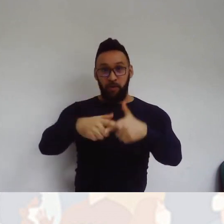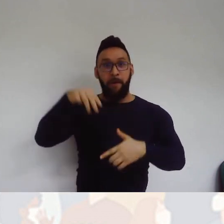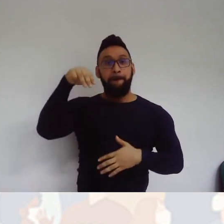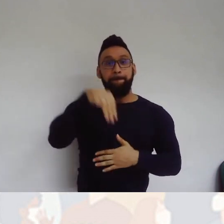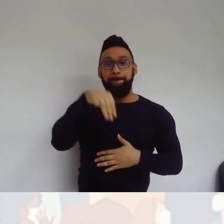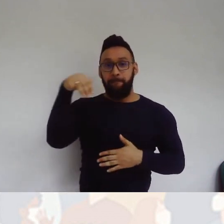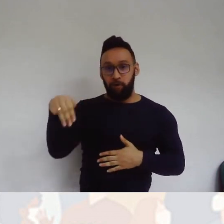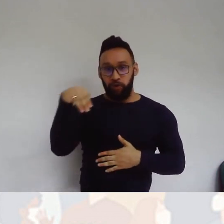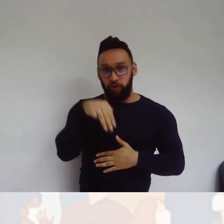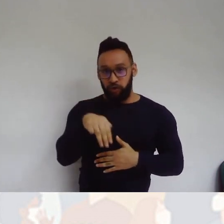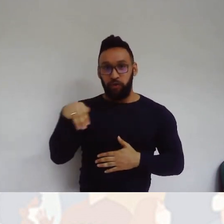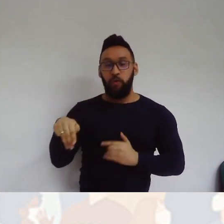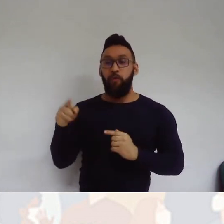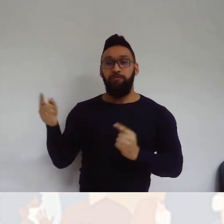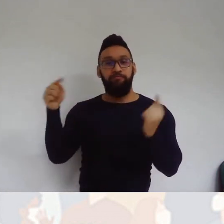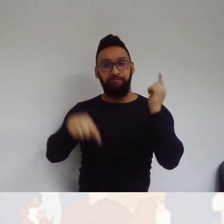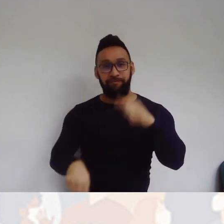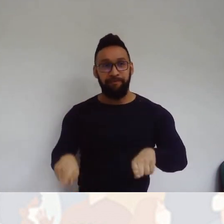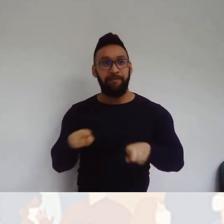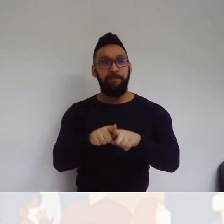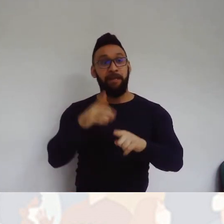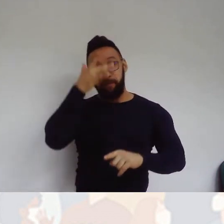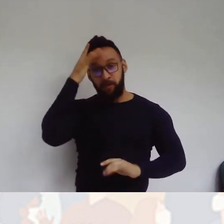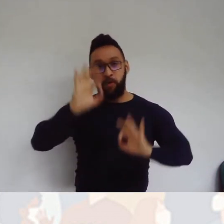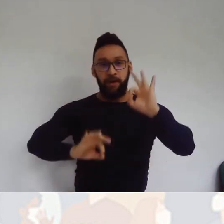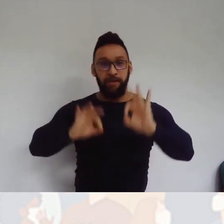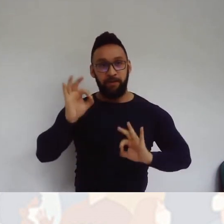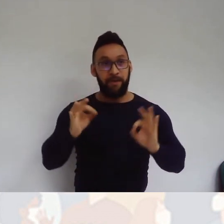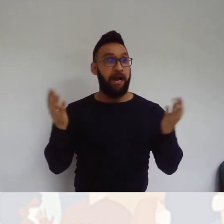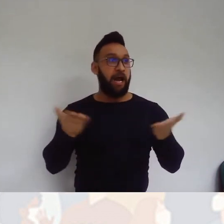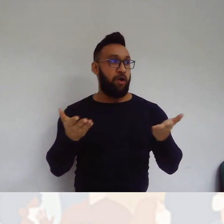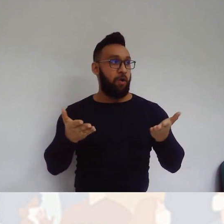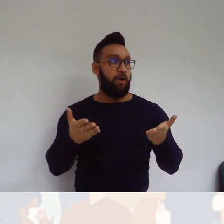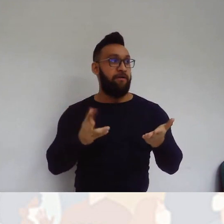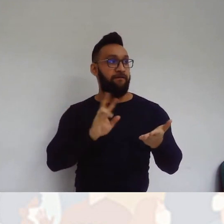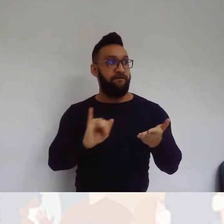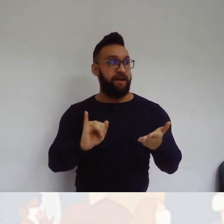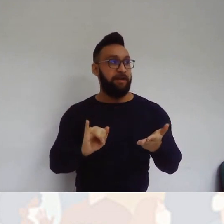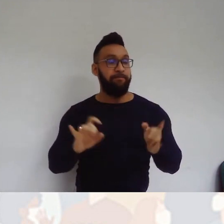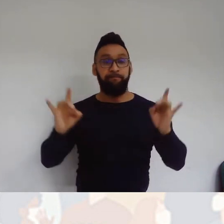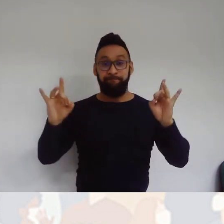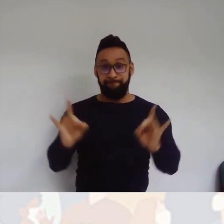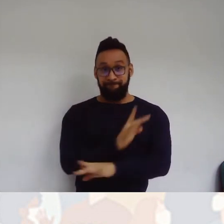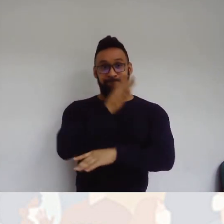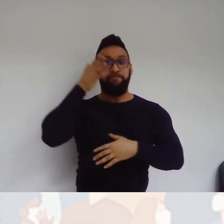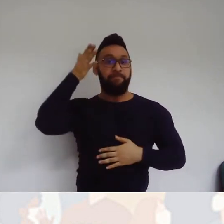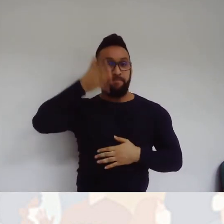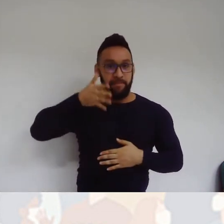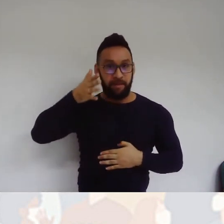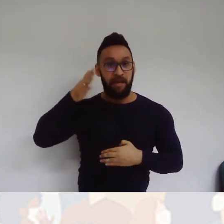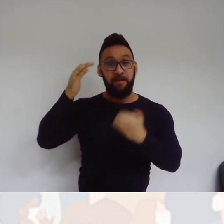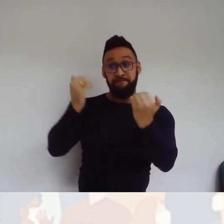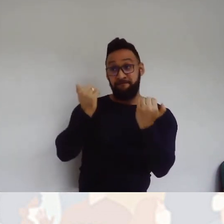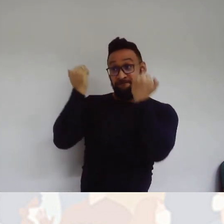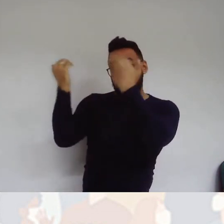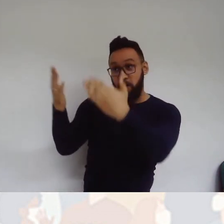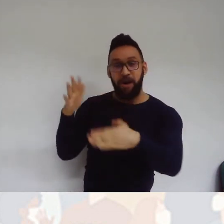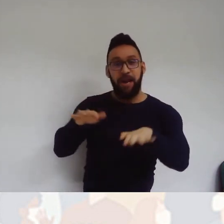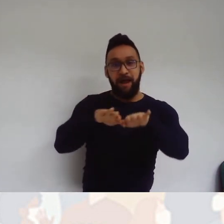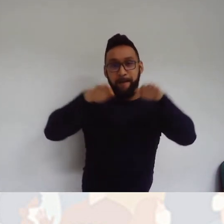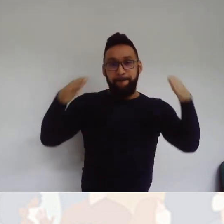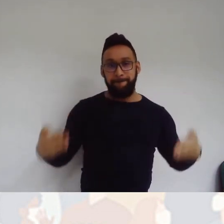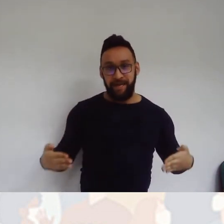a organização, e a gente conclui então essa palestra e passa para o lançamento de livros,